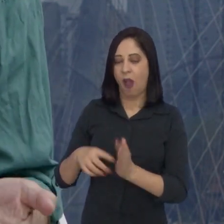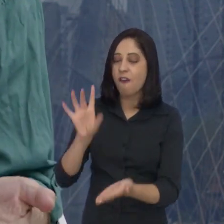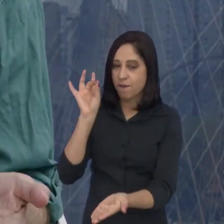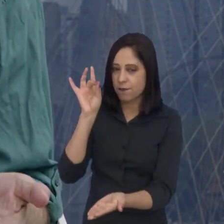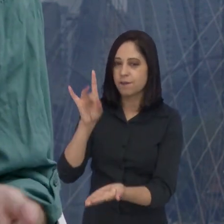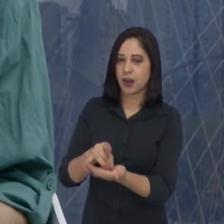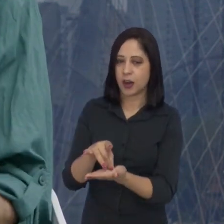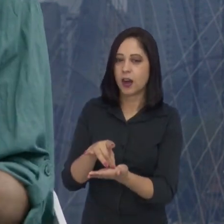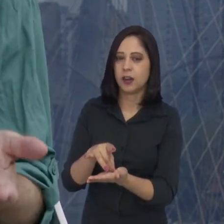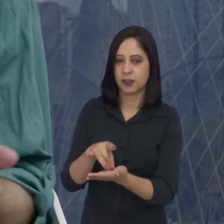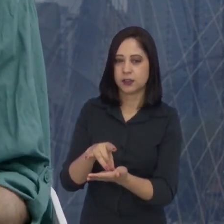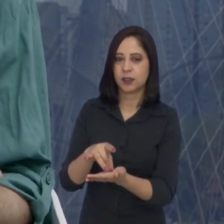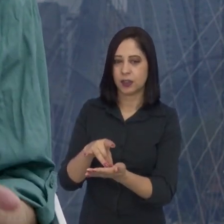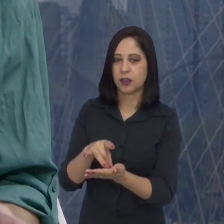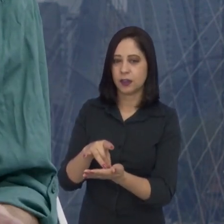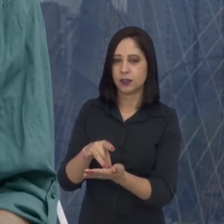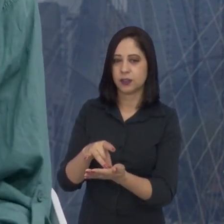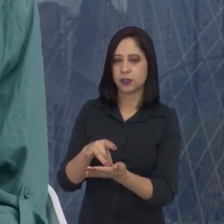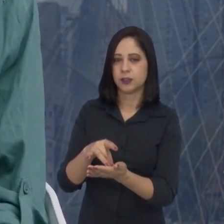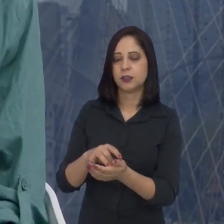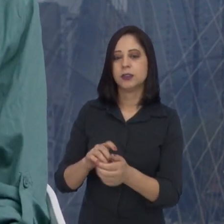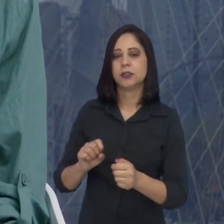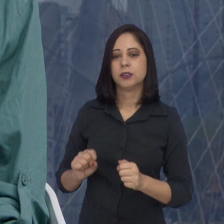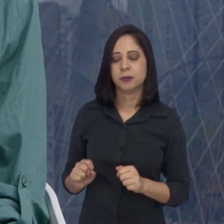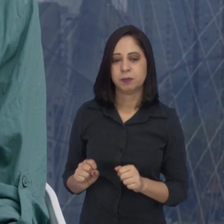lei do plano diretor, porque o plano diretor é uma lei,